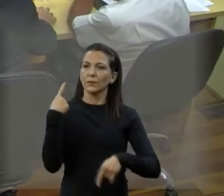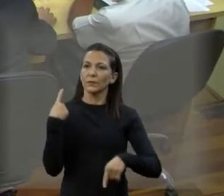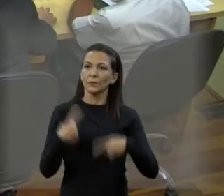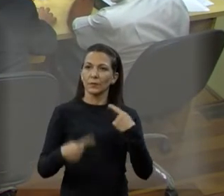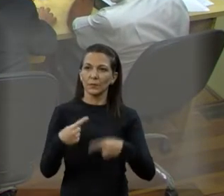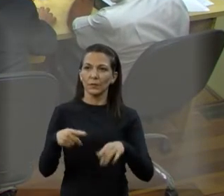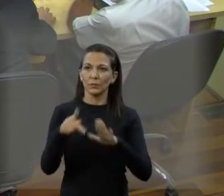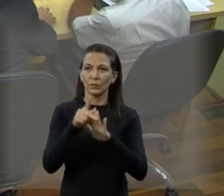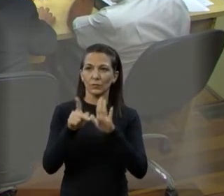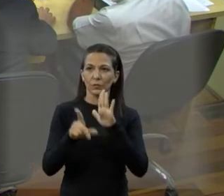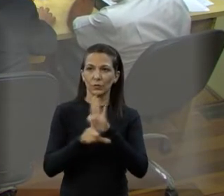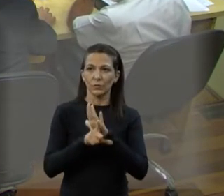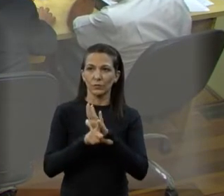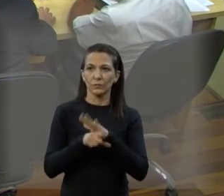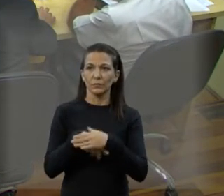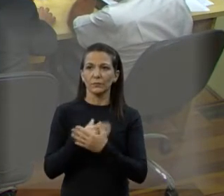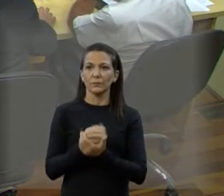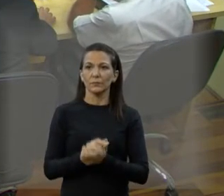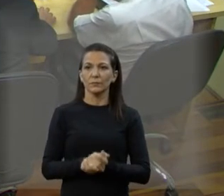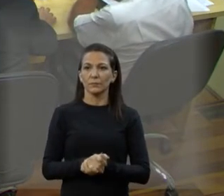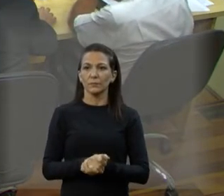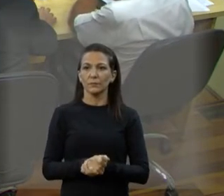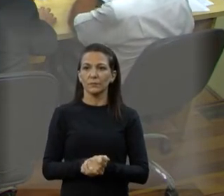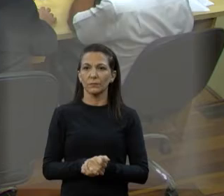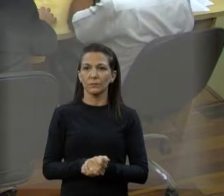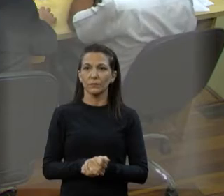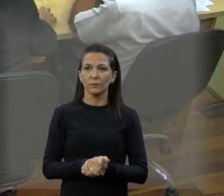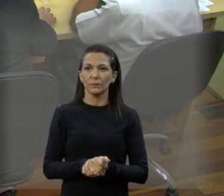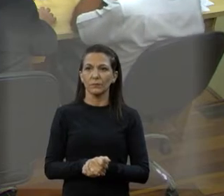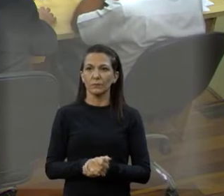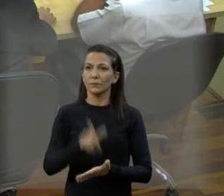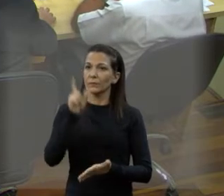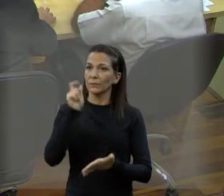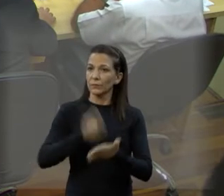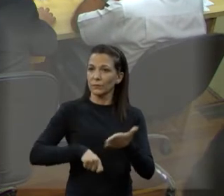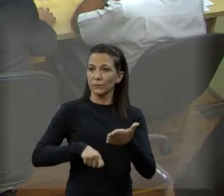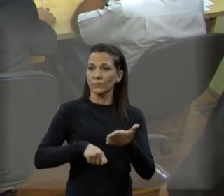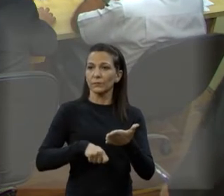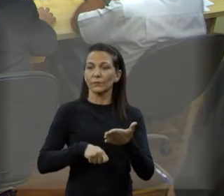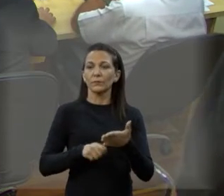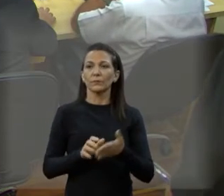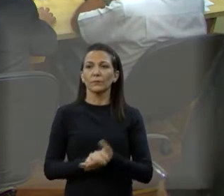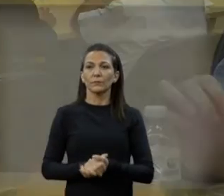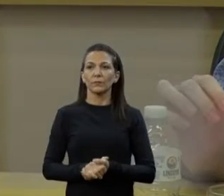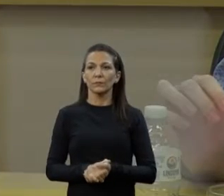debate deste projeto e vamos se inscrever